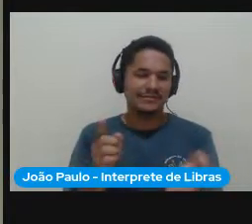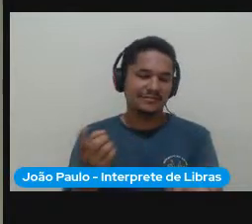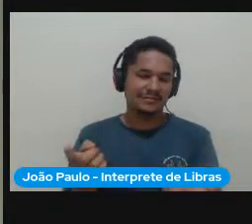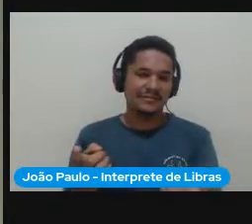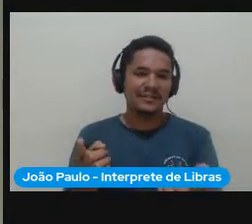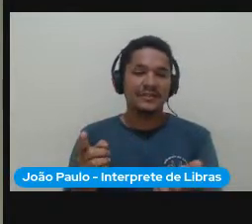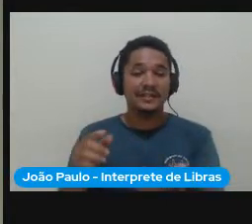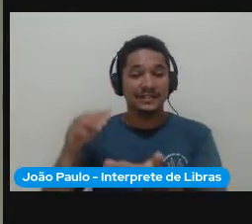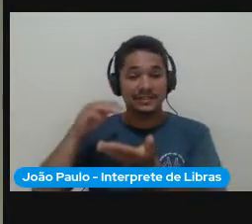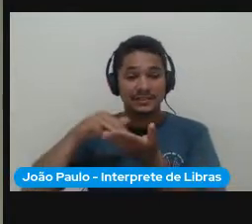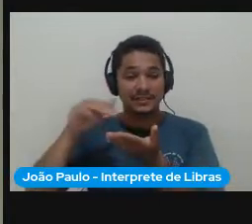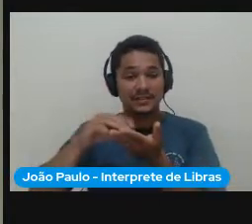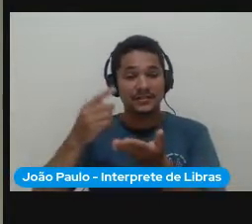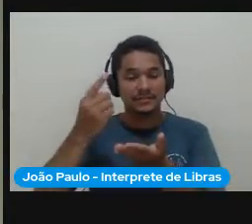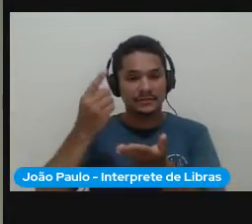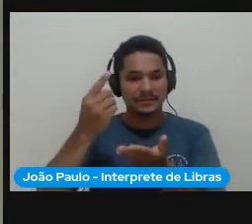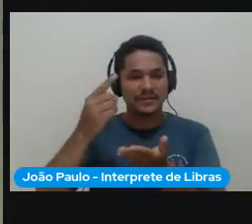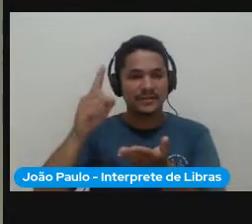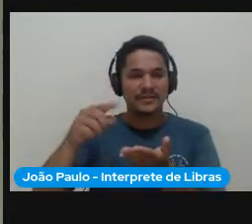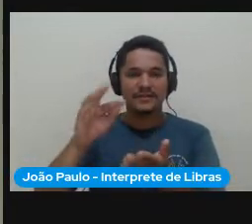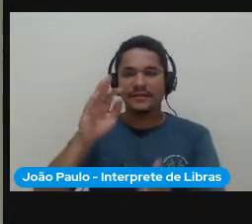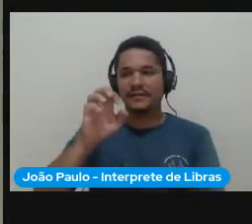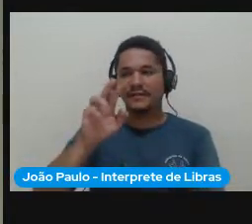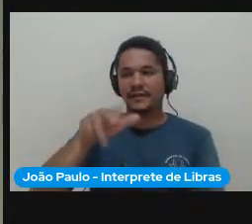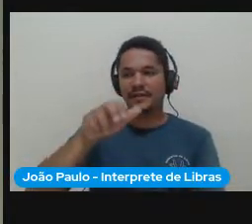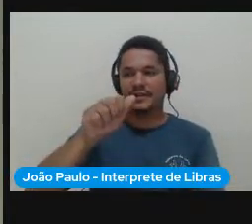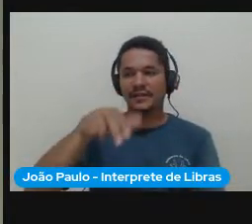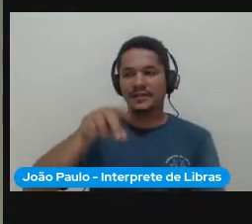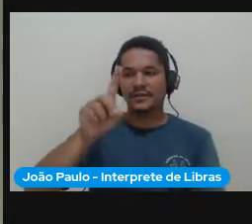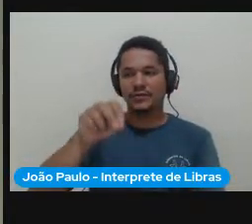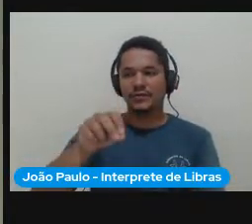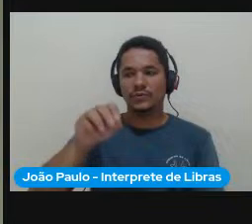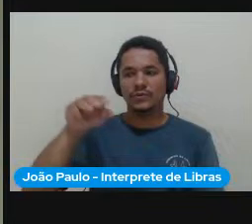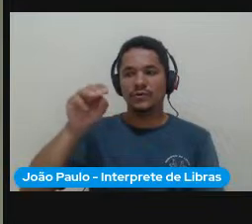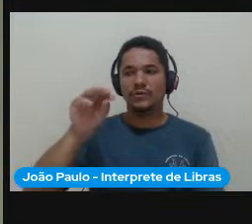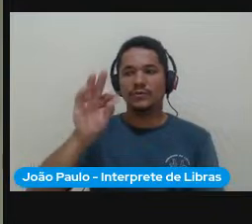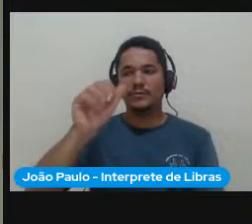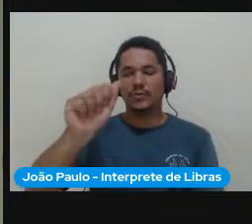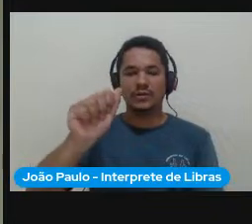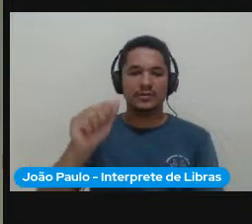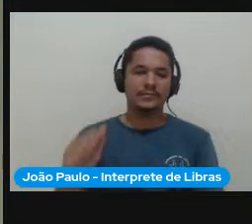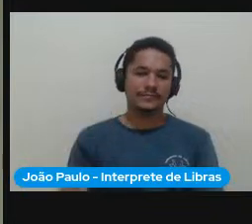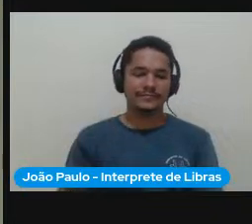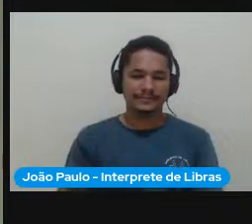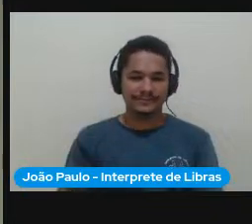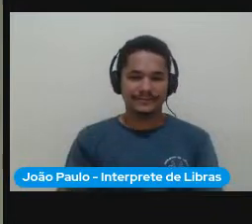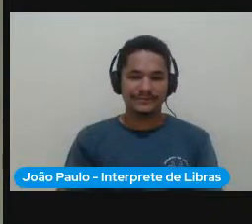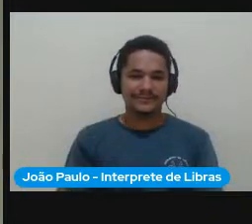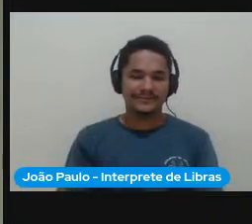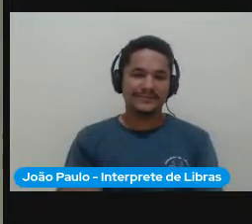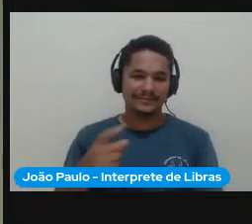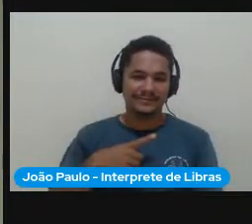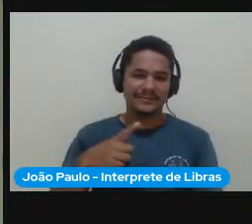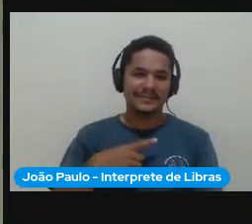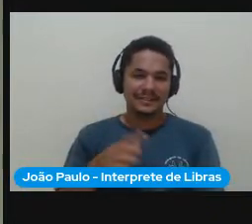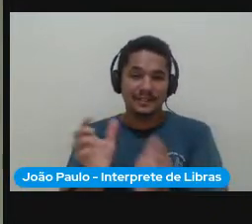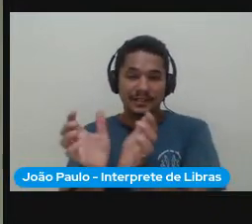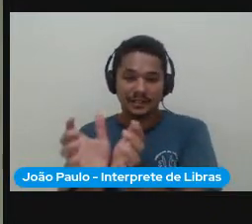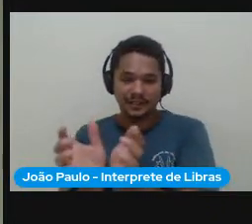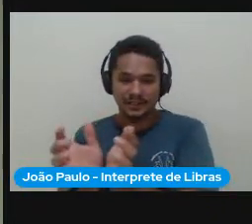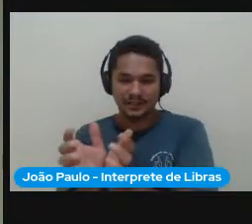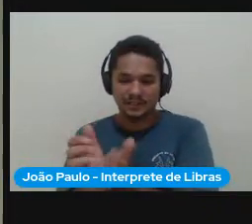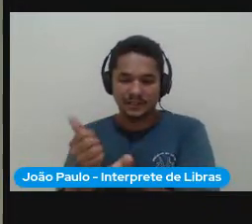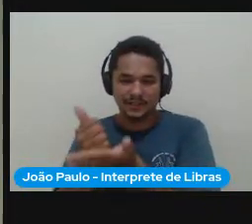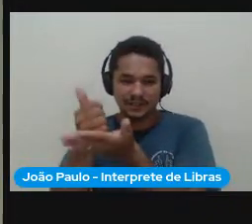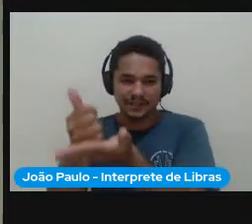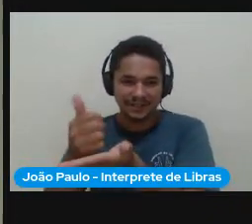Belo Horizonte é o Fernando Mota, tem a Subsecretaria de Investimento Estratégico, né, que a gente chama